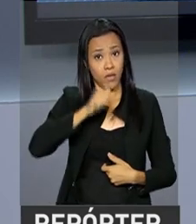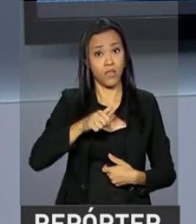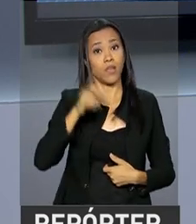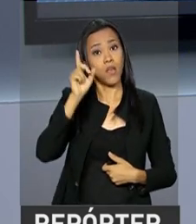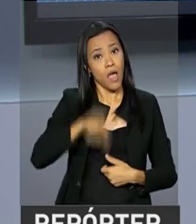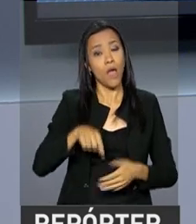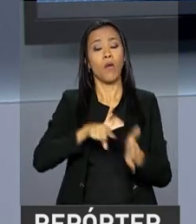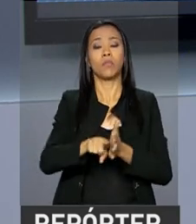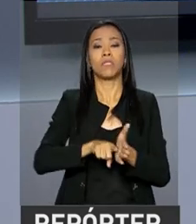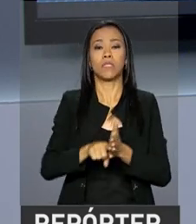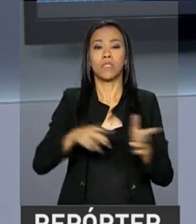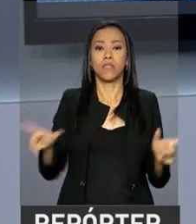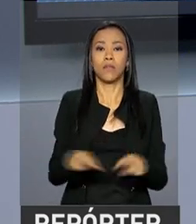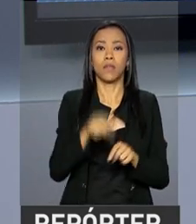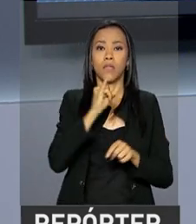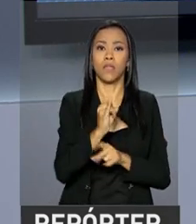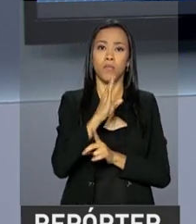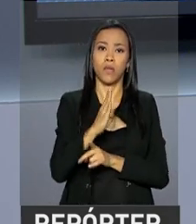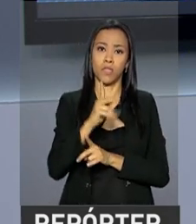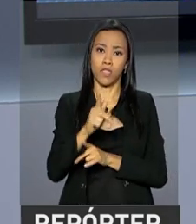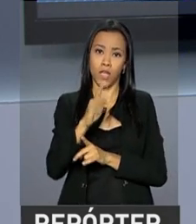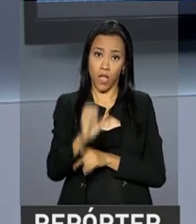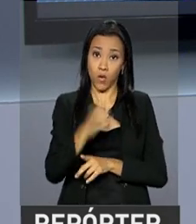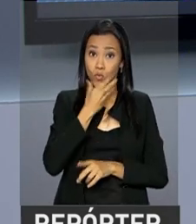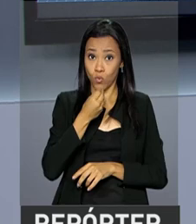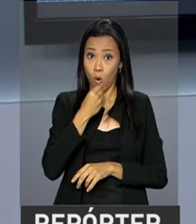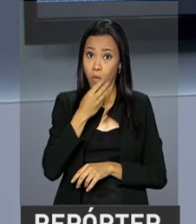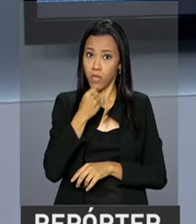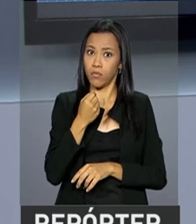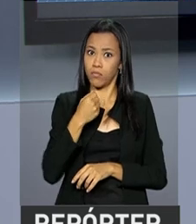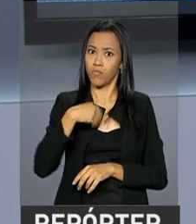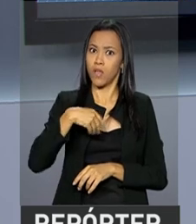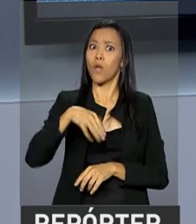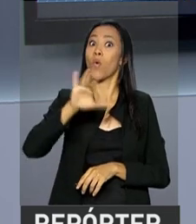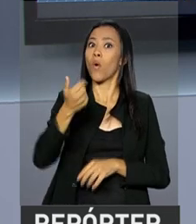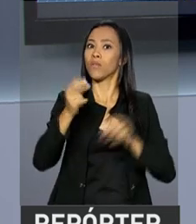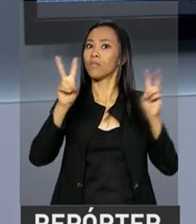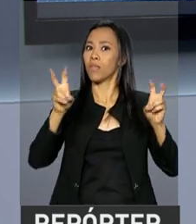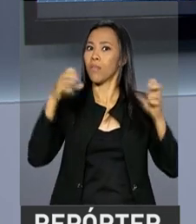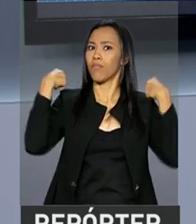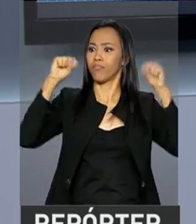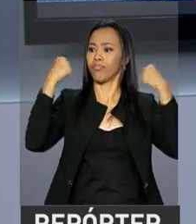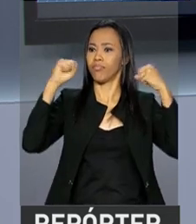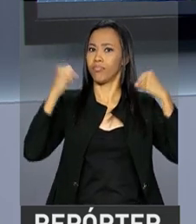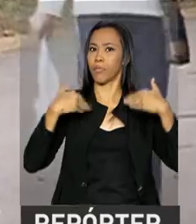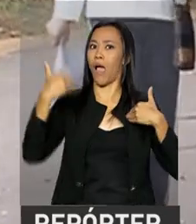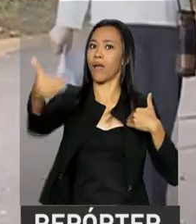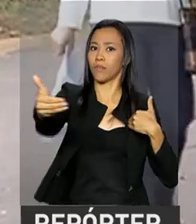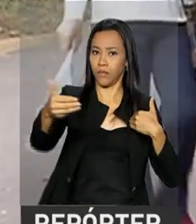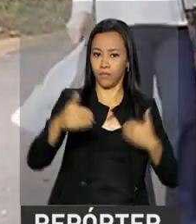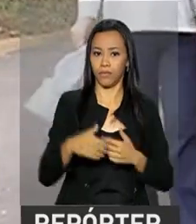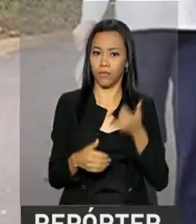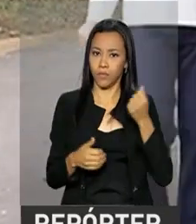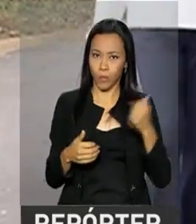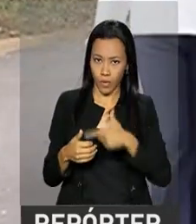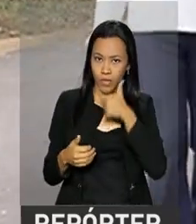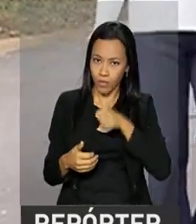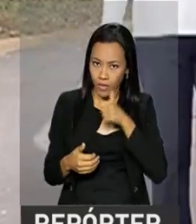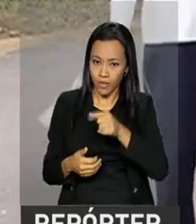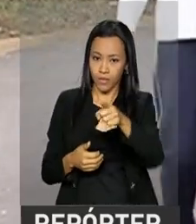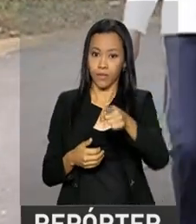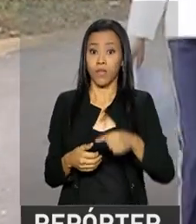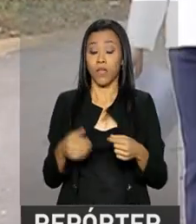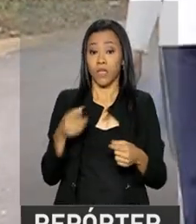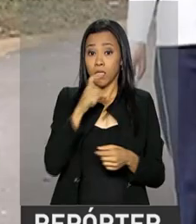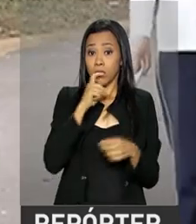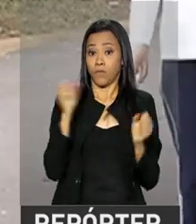divulgada pelo ibg é mostra Ainda que os homens saem na frente quando o assunto é atividade física dia frio em